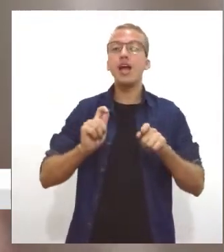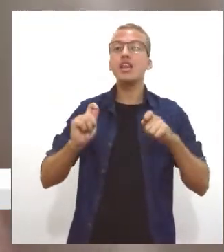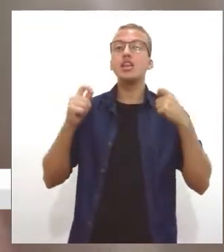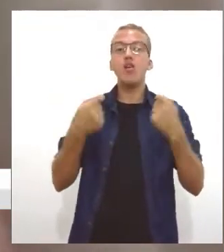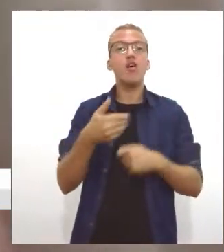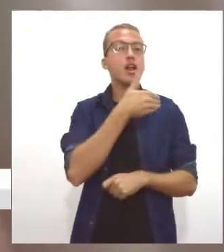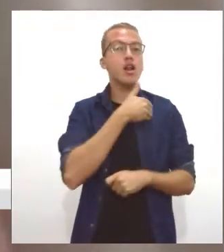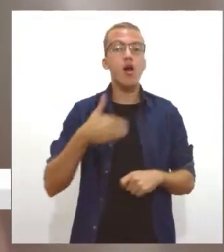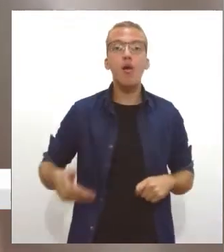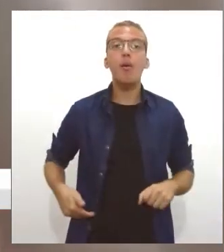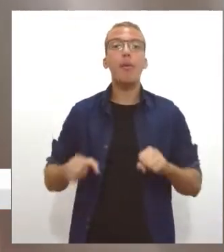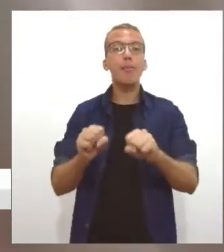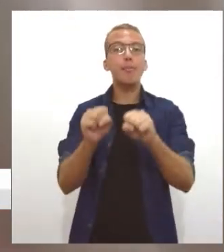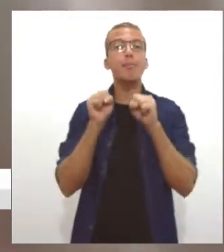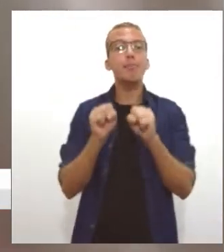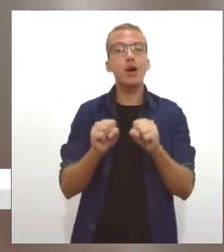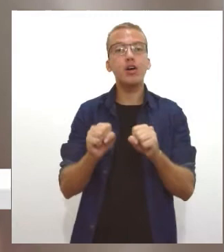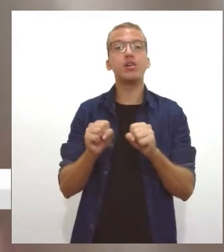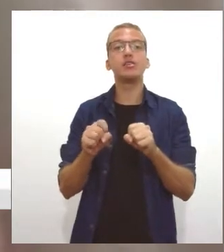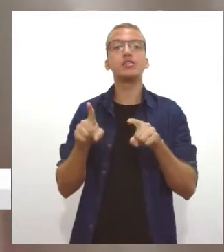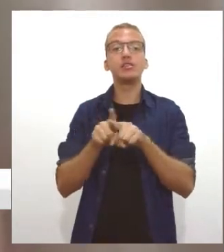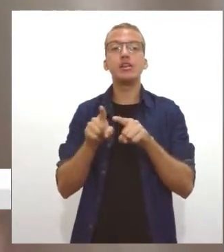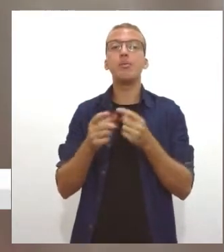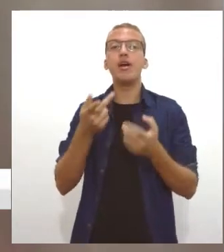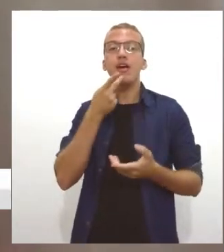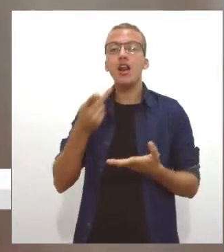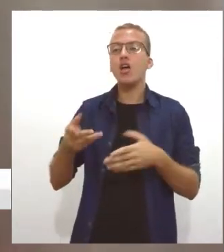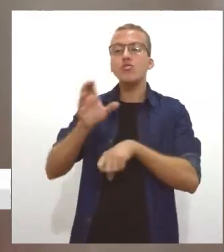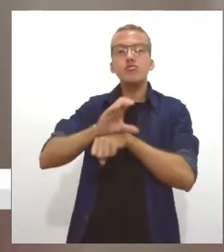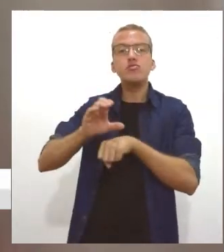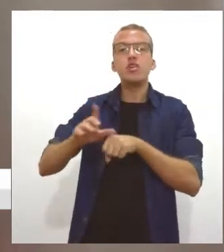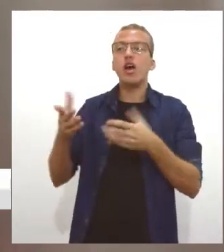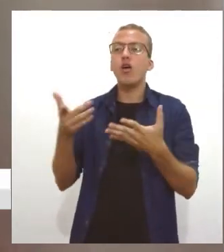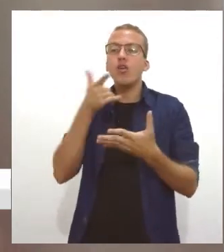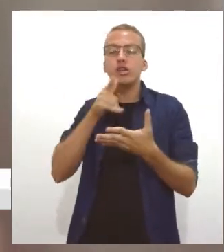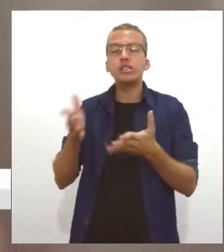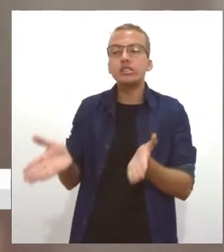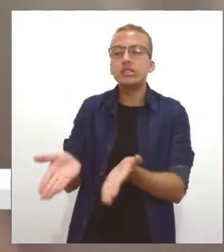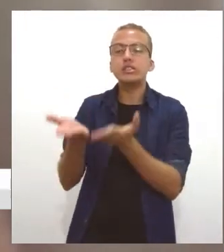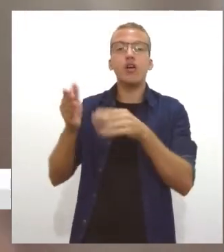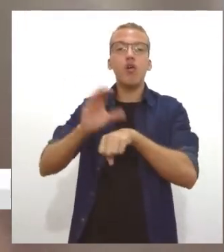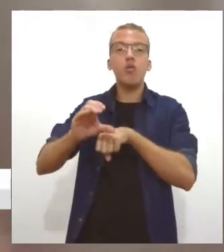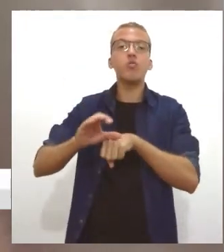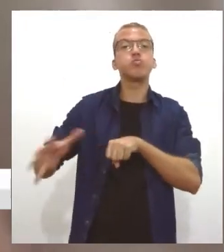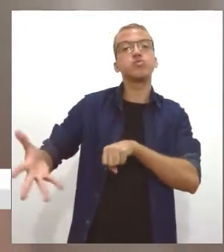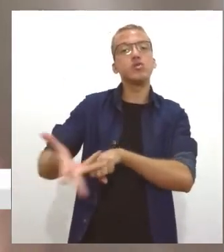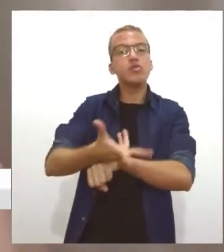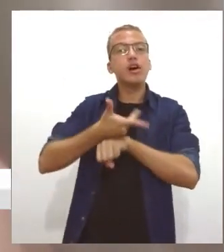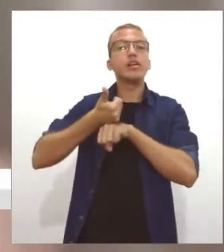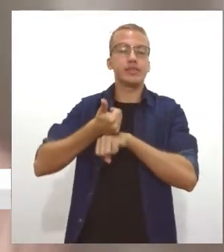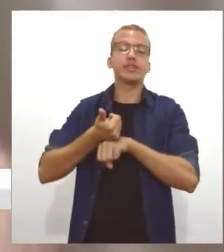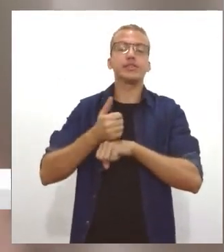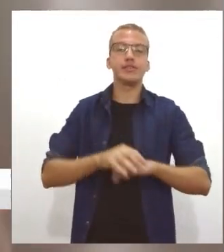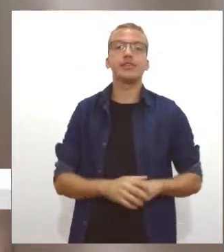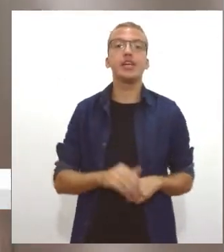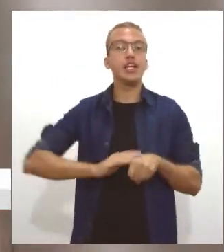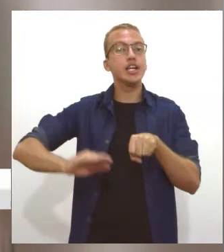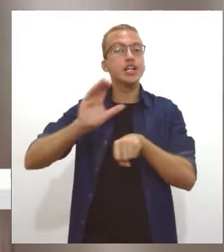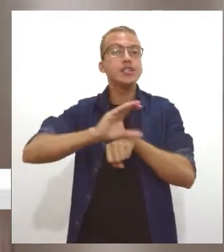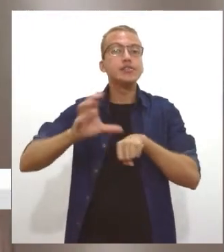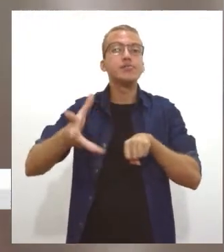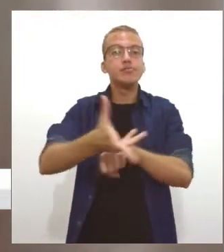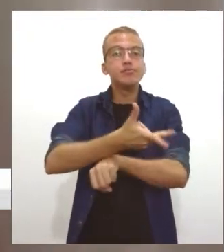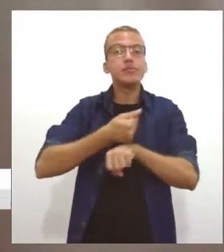encaminhá-la, por exemplo, a cursos de qualificação, como foi feito agora aqui na cidade. Então, São cursos de qualificação que visam fazer a inclusão